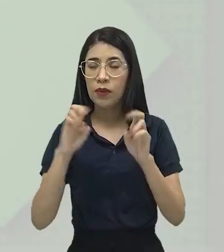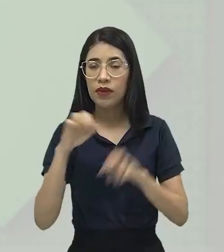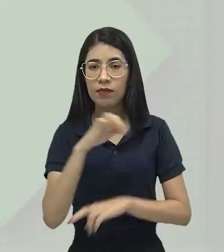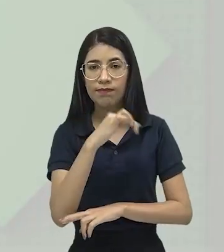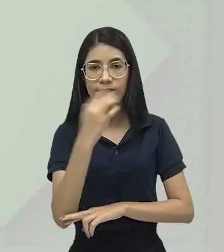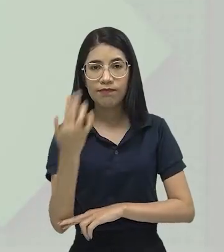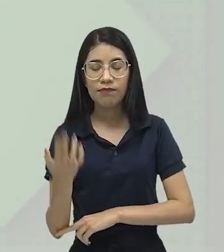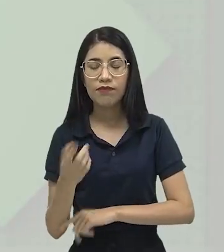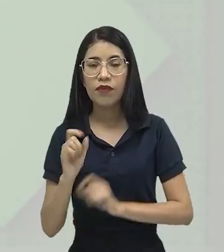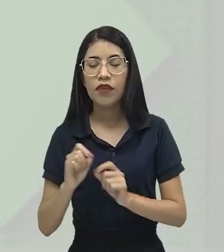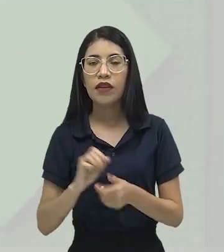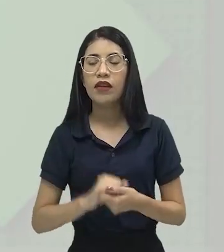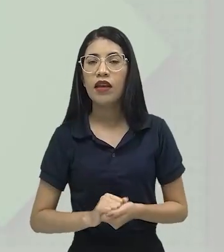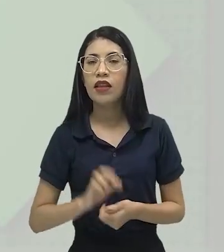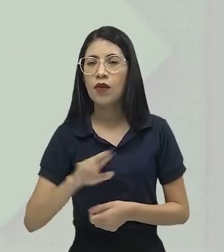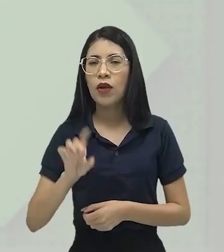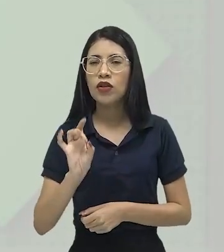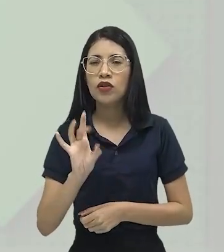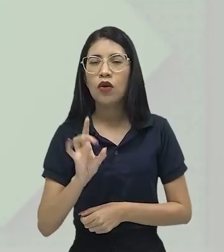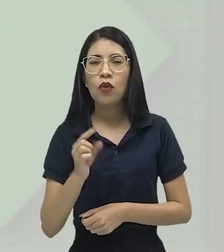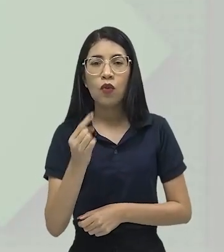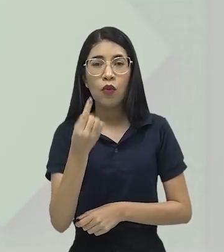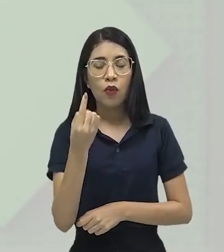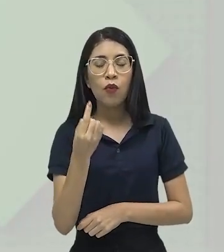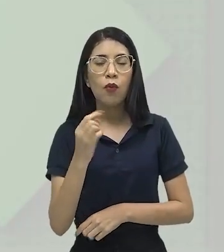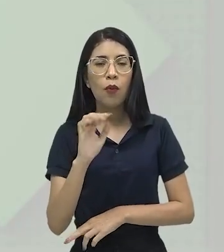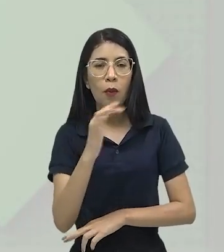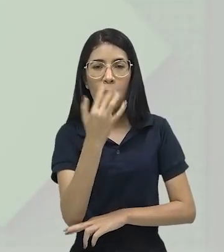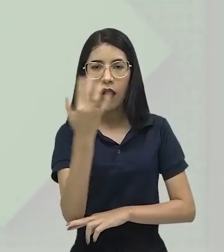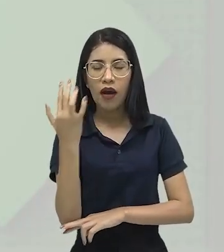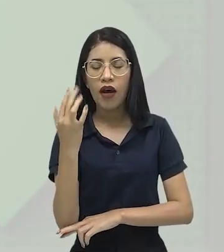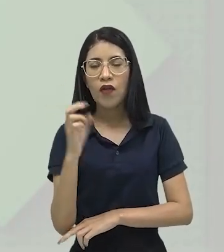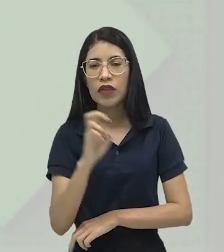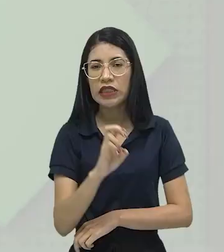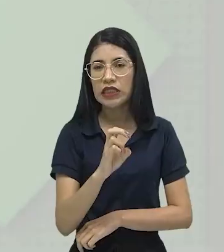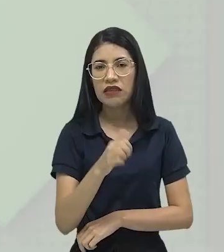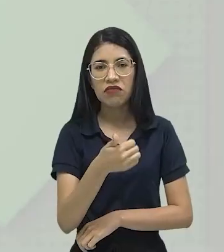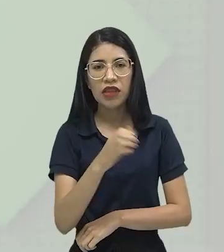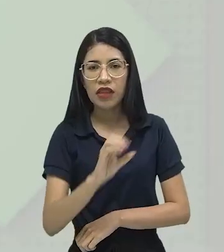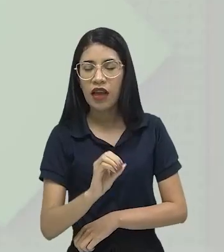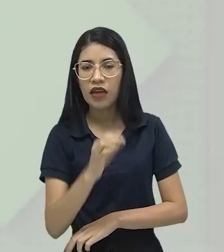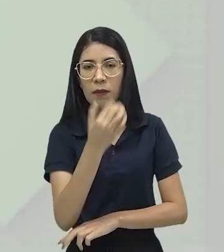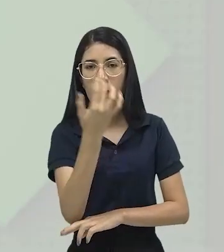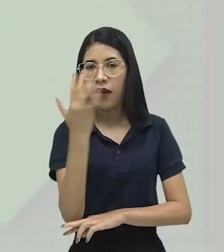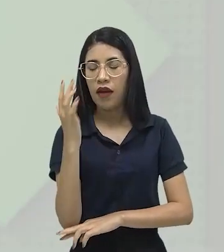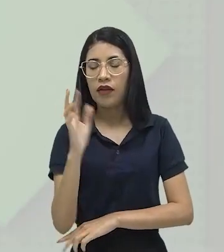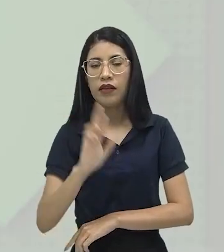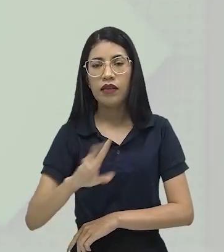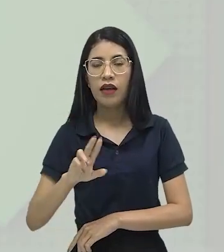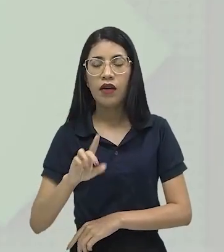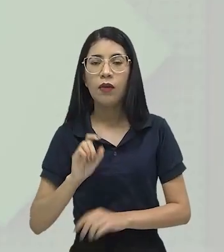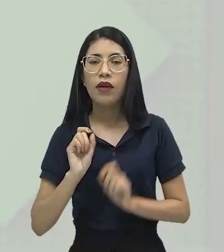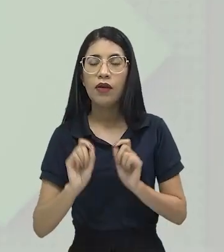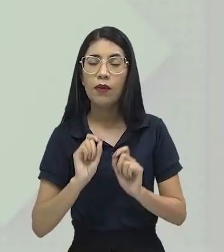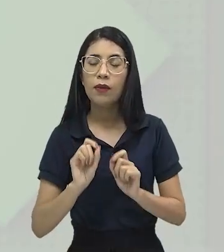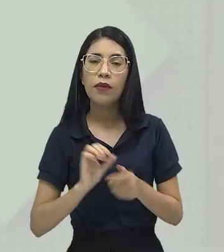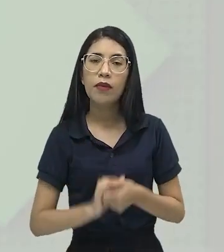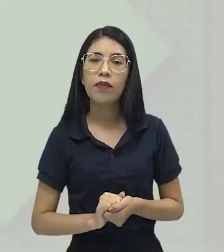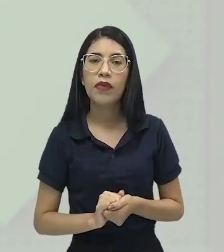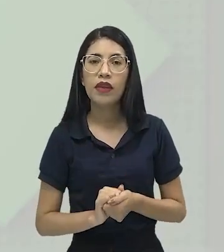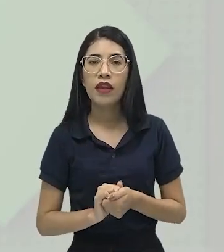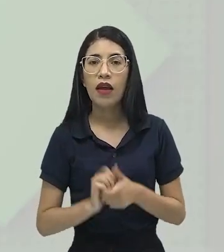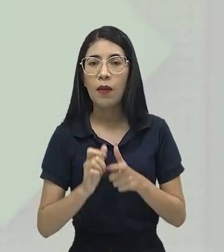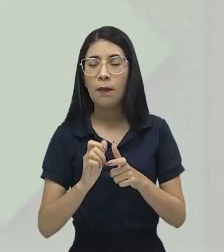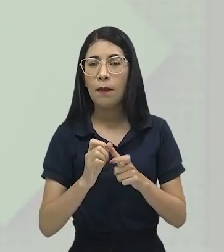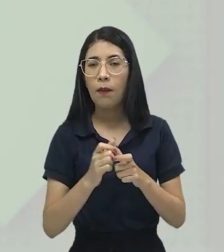falando da retirada de uma árvore, de 5 árvores ou de 10 árvores. Normalmente a gente está falando da